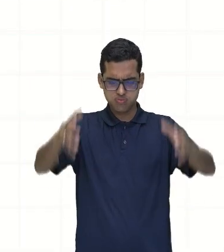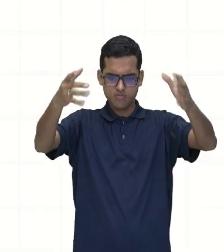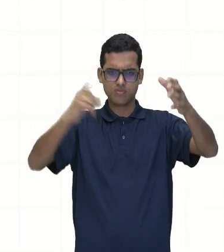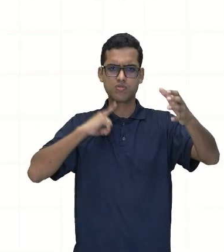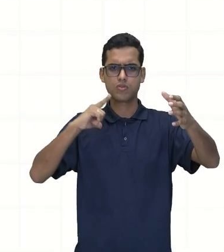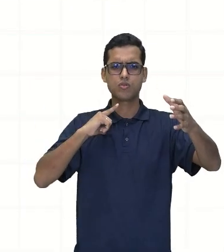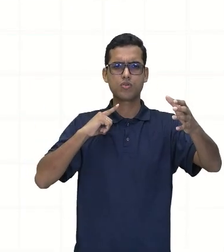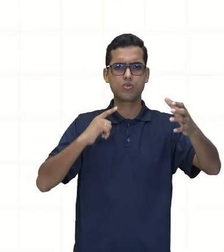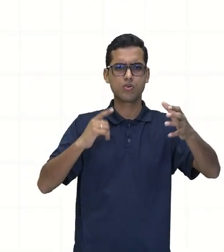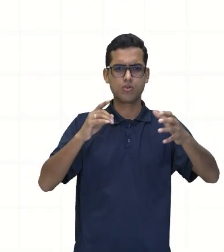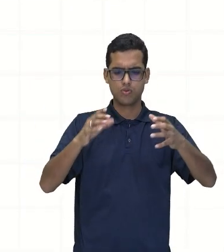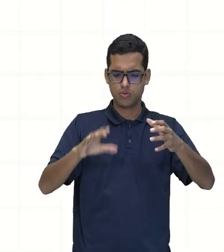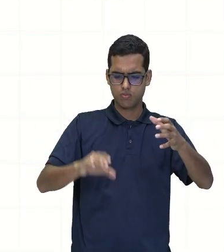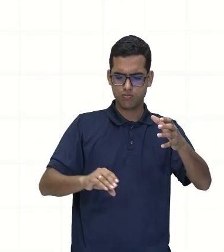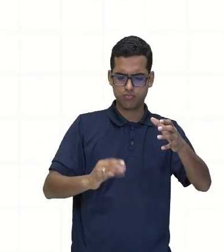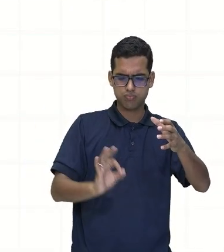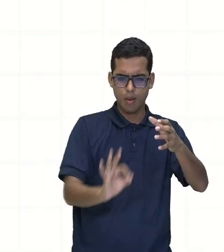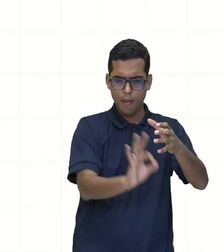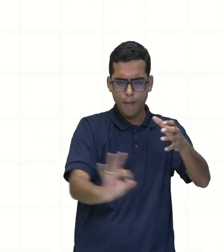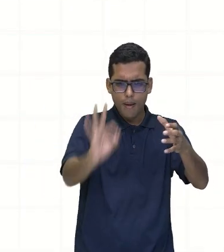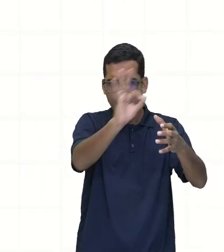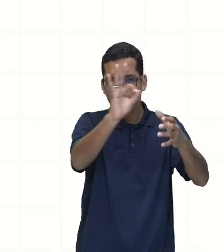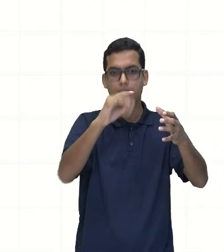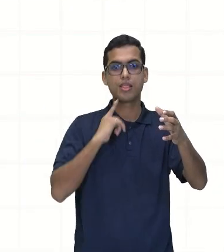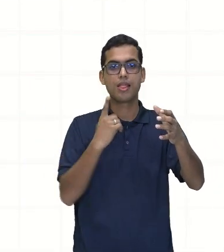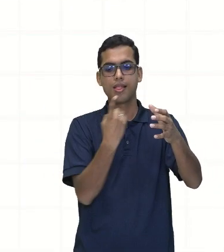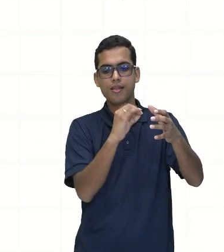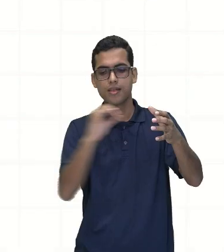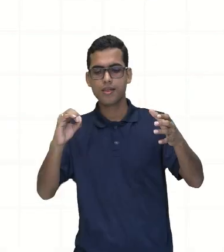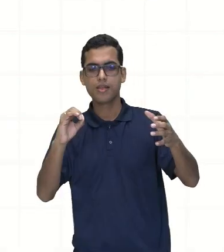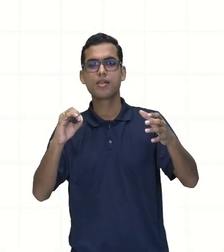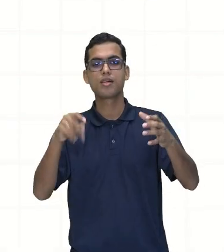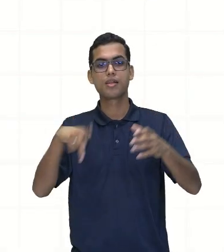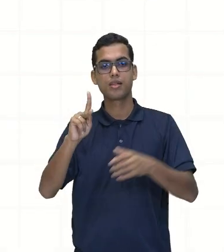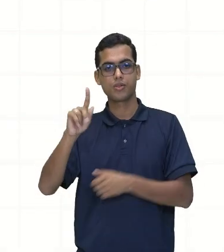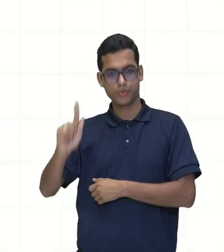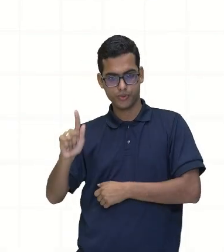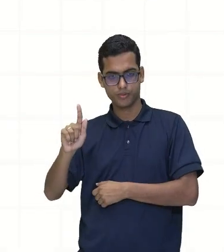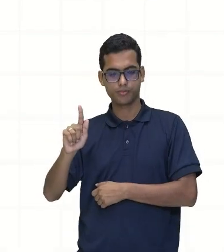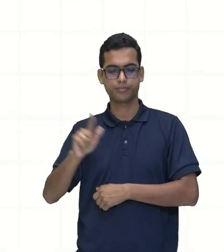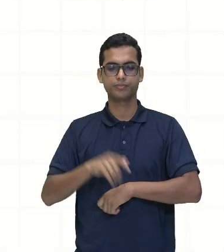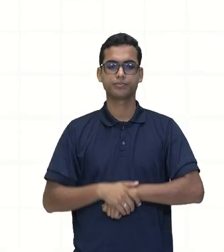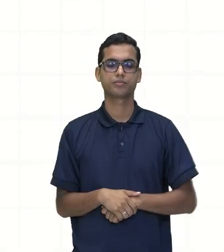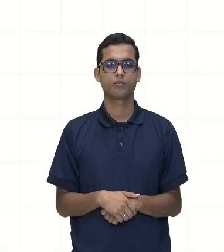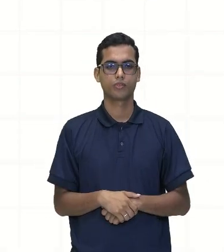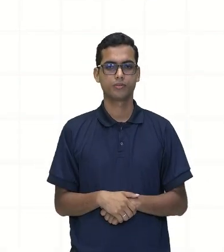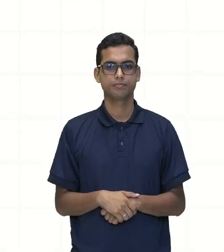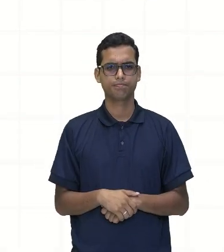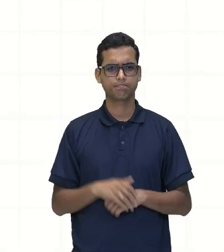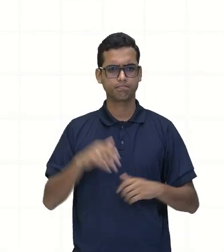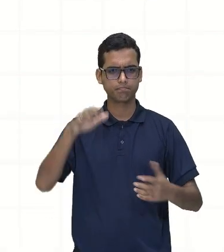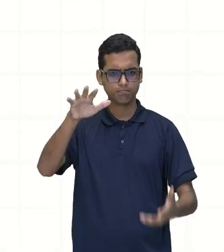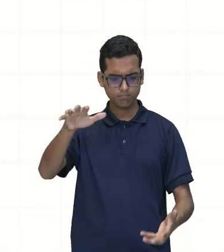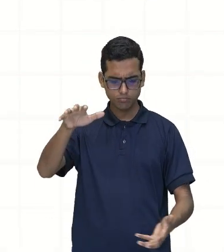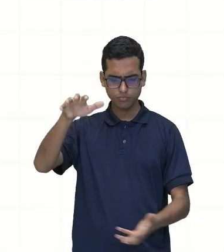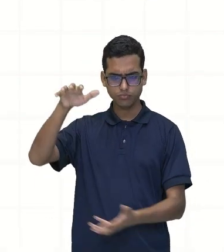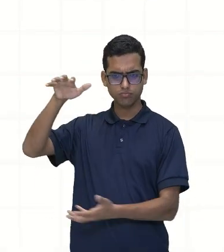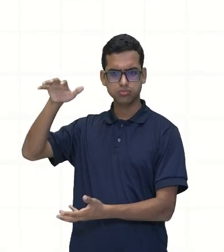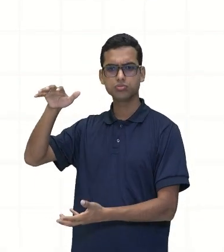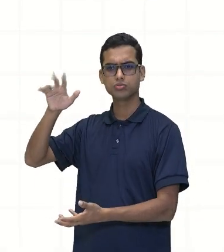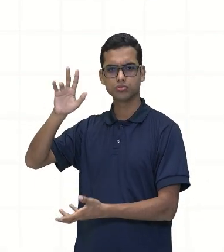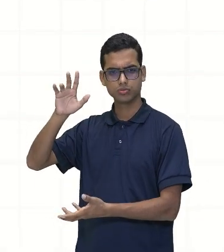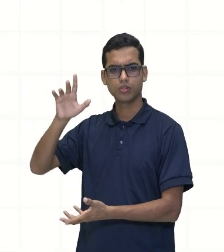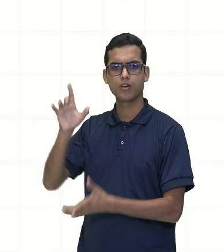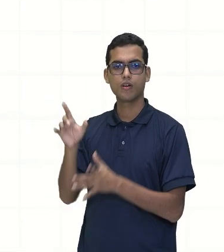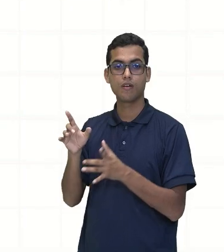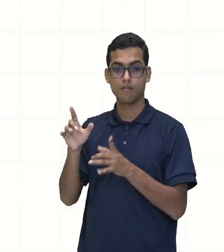com capacidade de até 100 quilos cada uma, aí na próxima cartela. Essas sacas elas vão ser transportadas, né, até